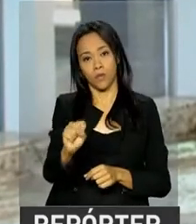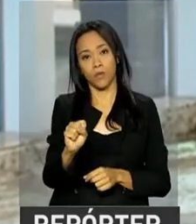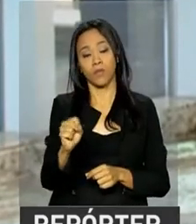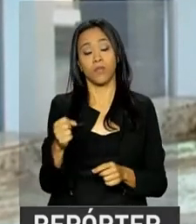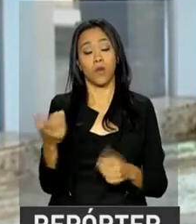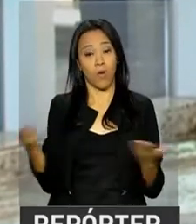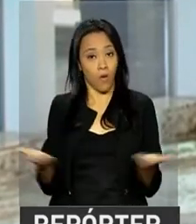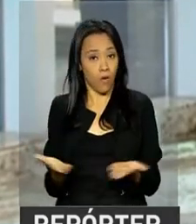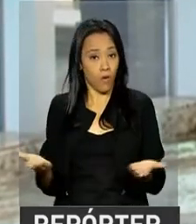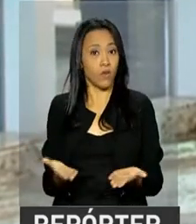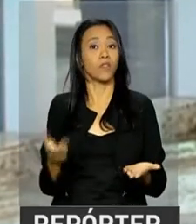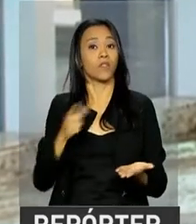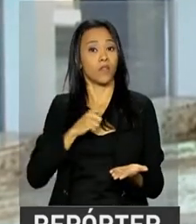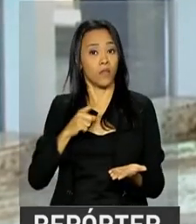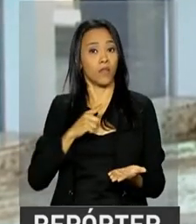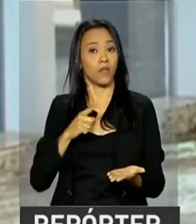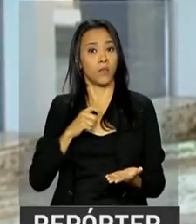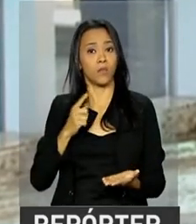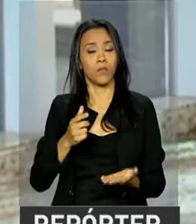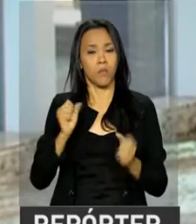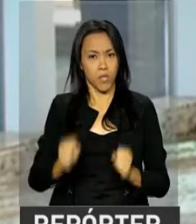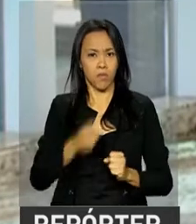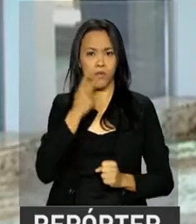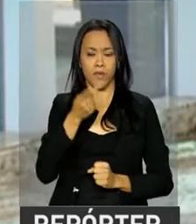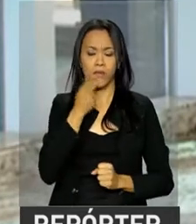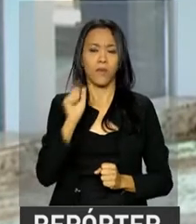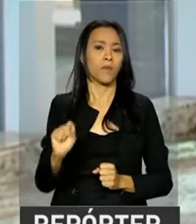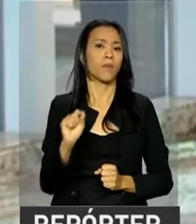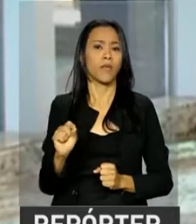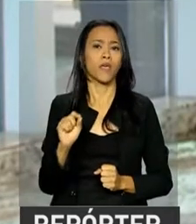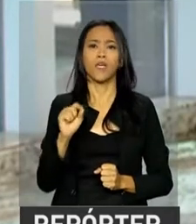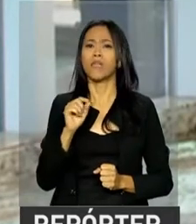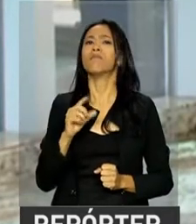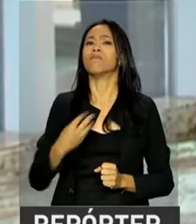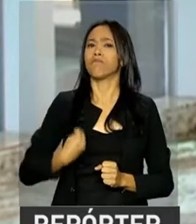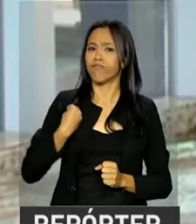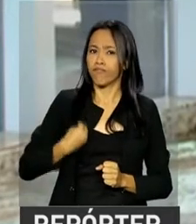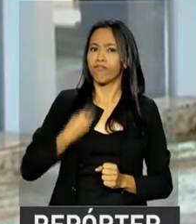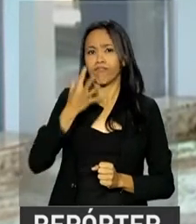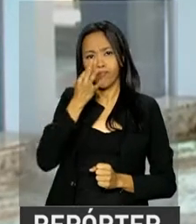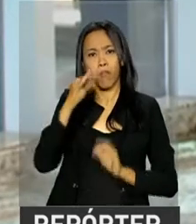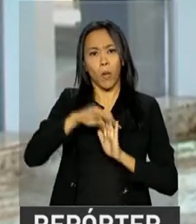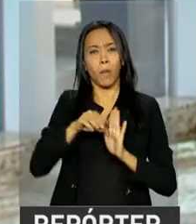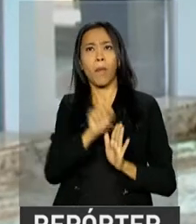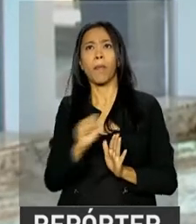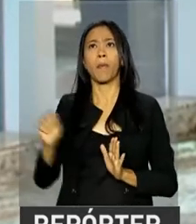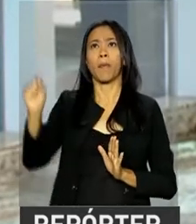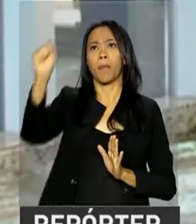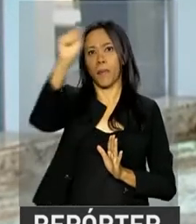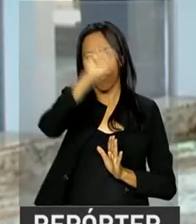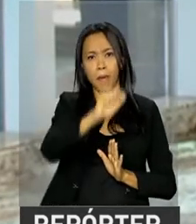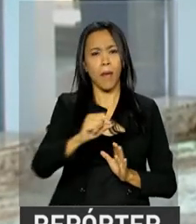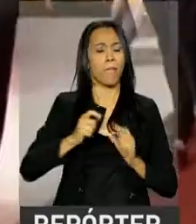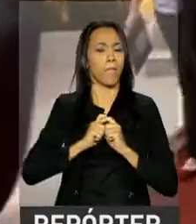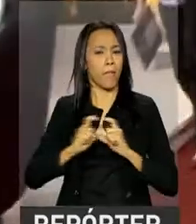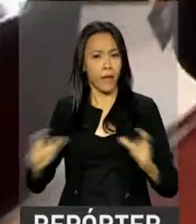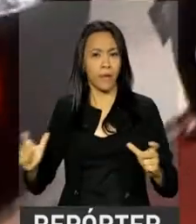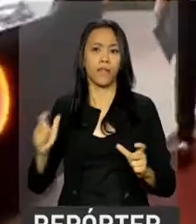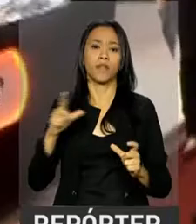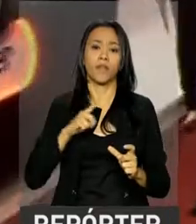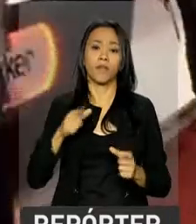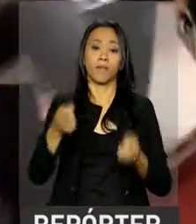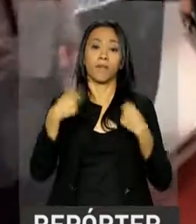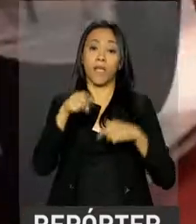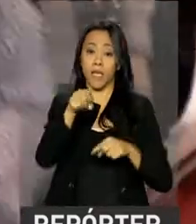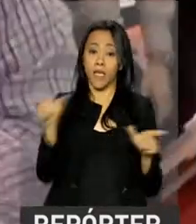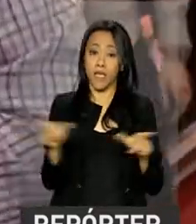nós podemos dizer que estamos presentes em todos os estados, com a maioria dos projetos. O PROAD